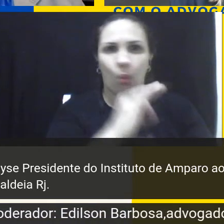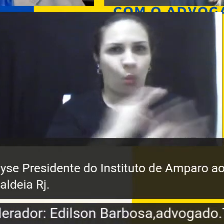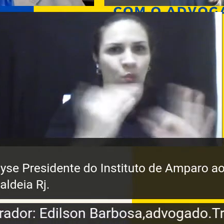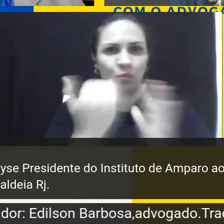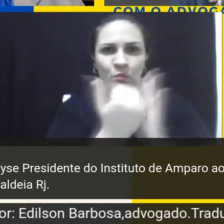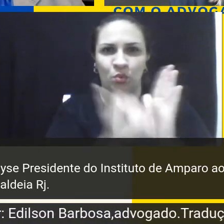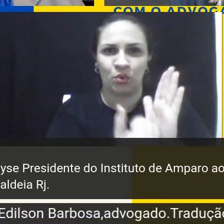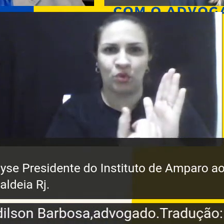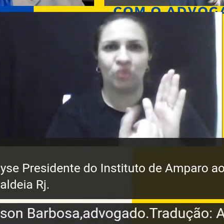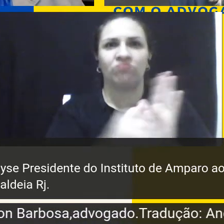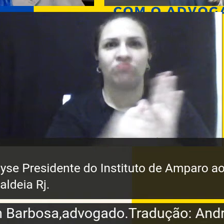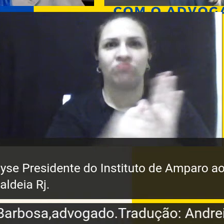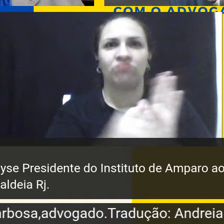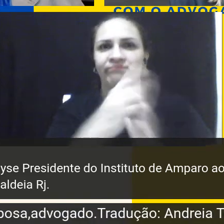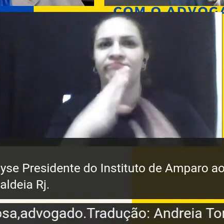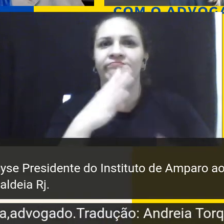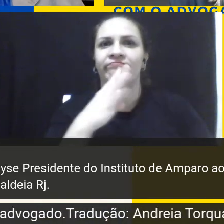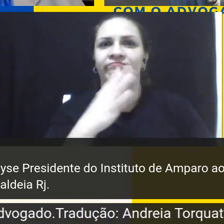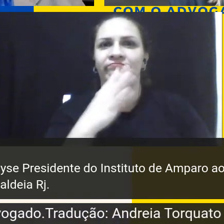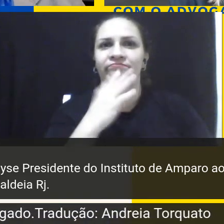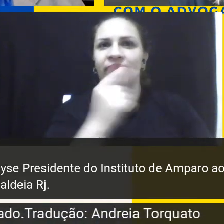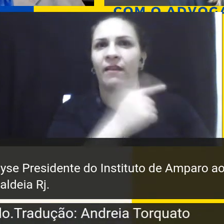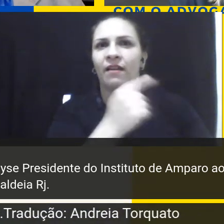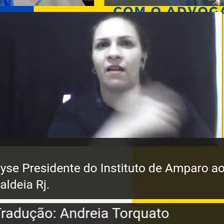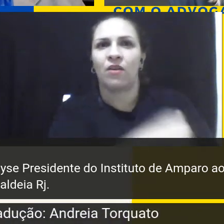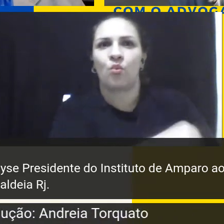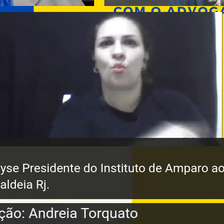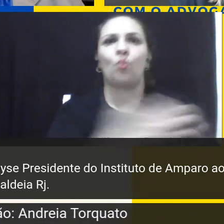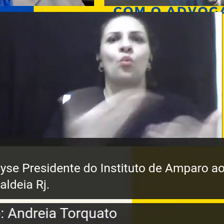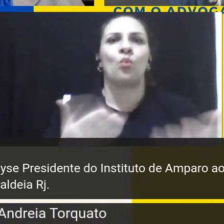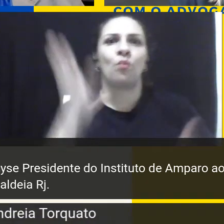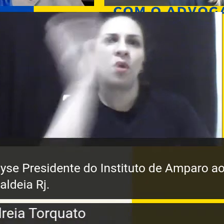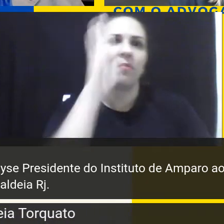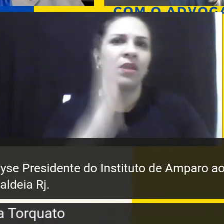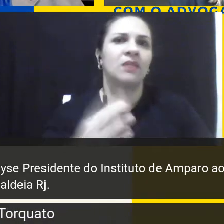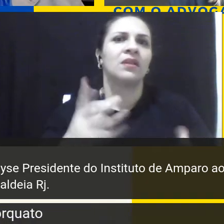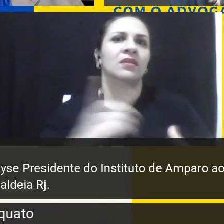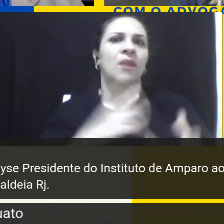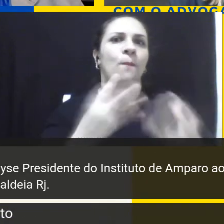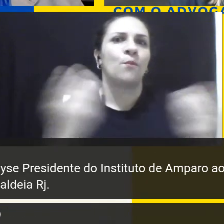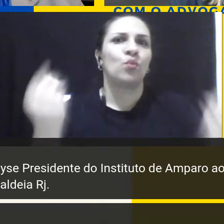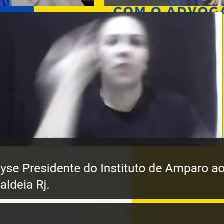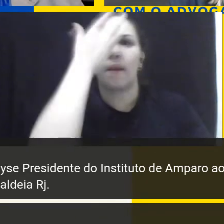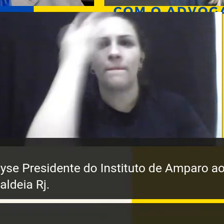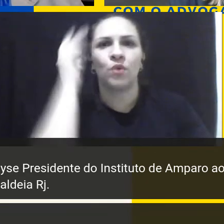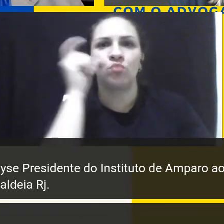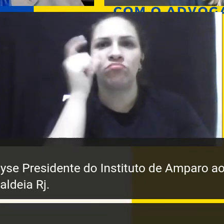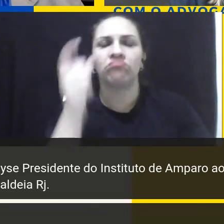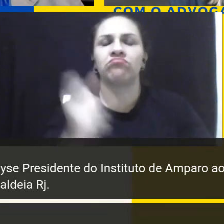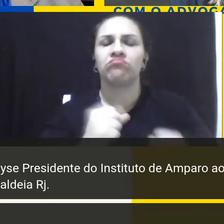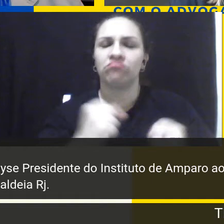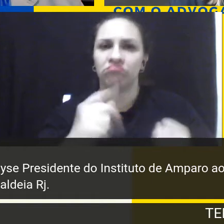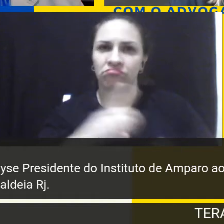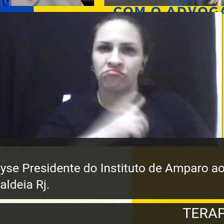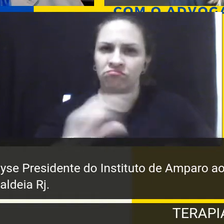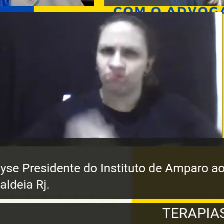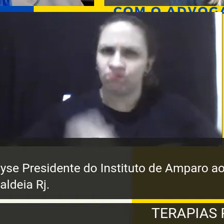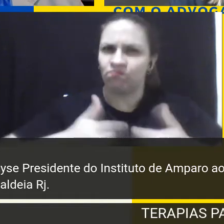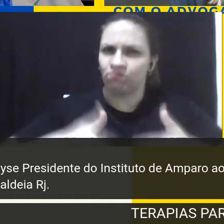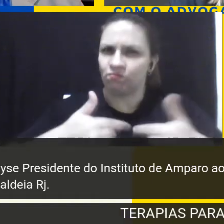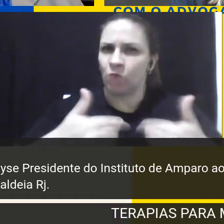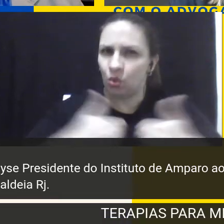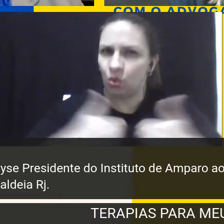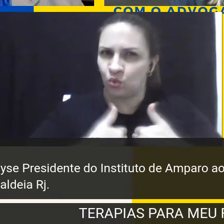viu? A gente precisa de conhecer realmente. Esse Brasil tem muitas pessoas que realmente abraçam os autistas. Dentre